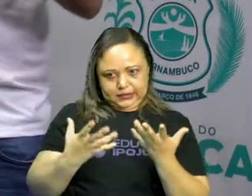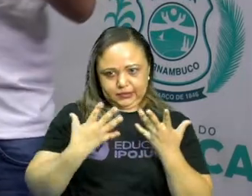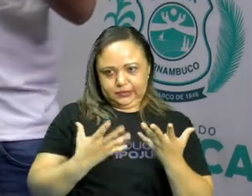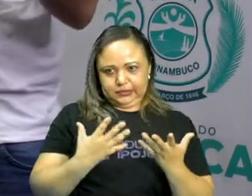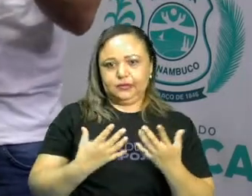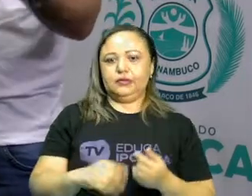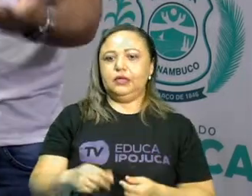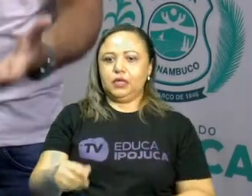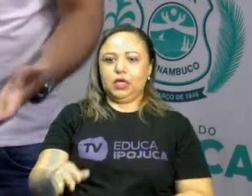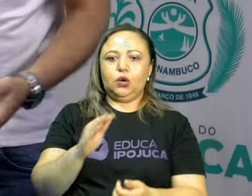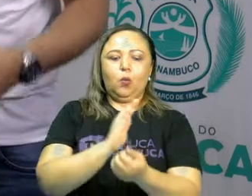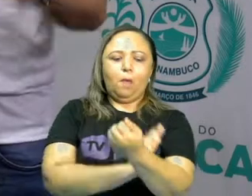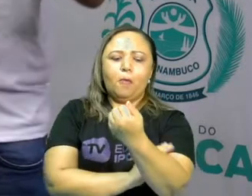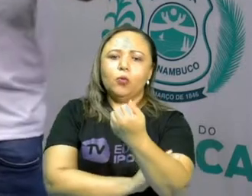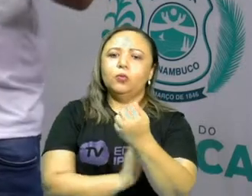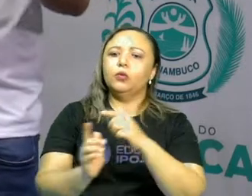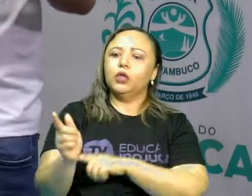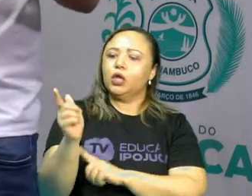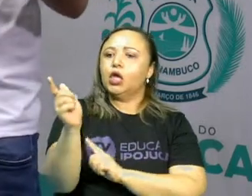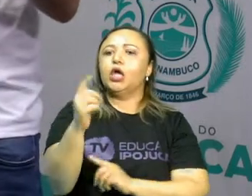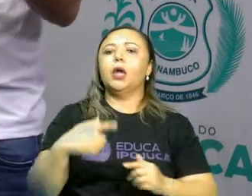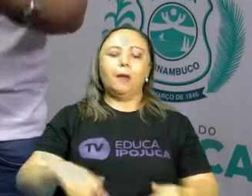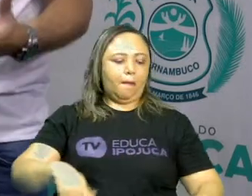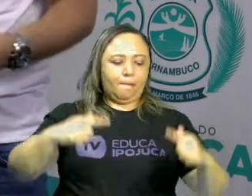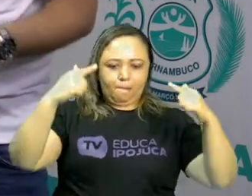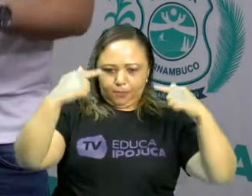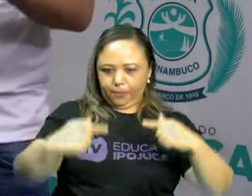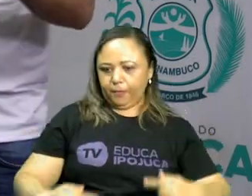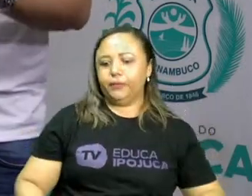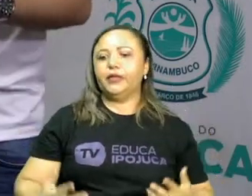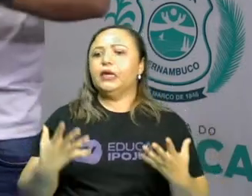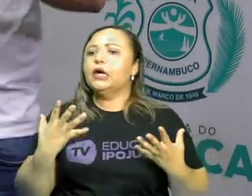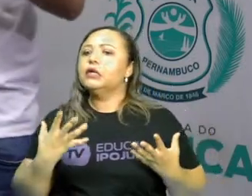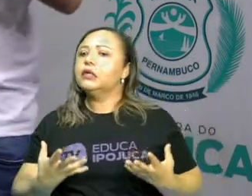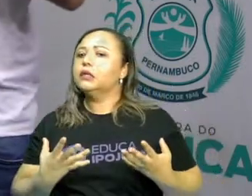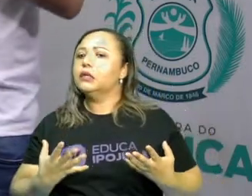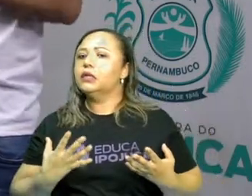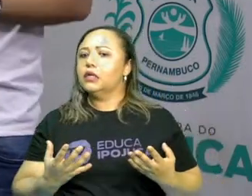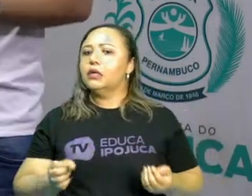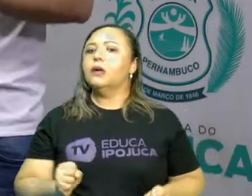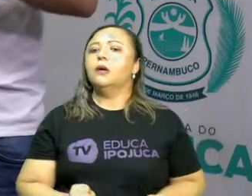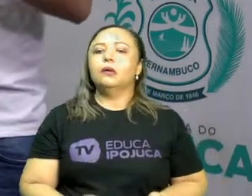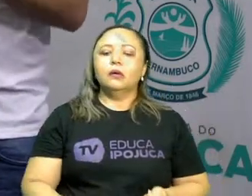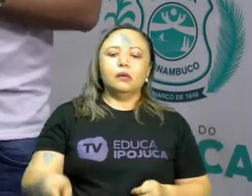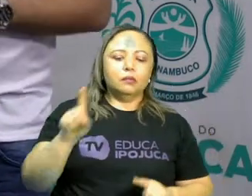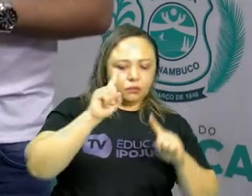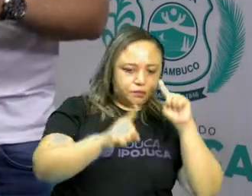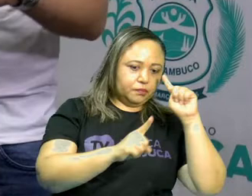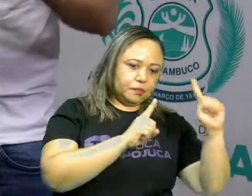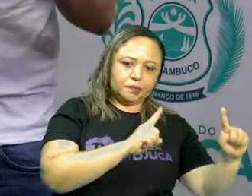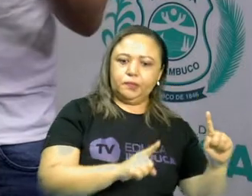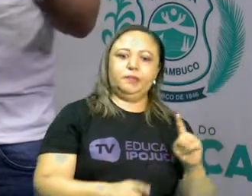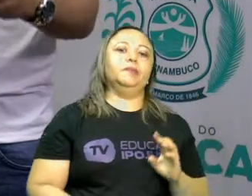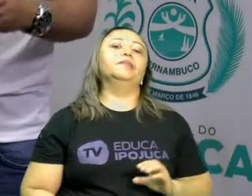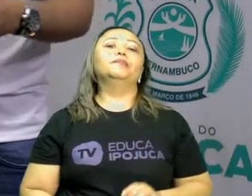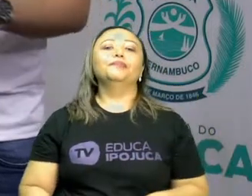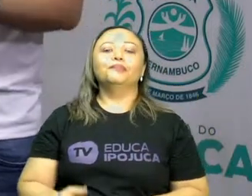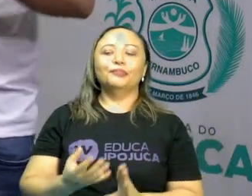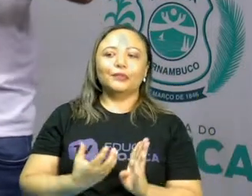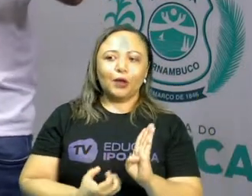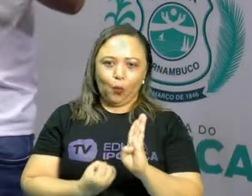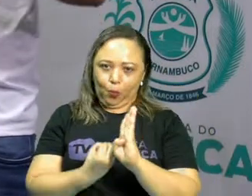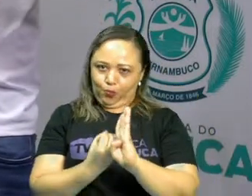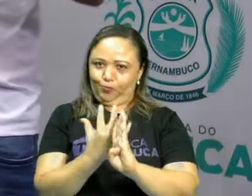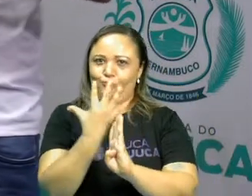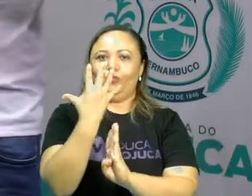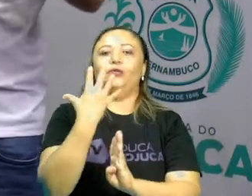maior representação, de mais direitos, eles também estavam insatisfeitos ali com o antigo regime. E